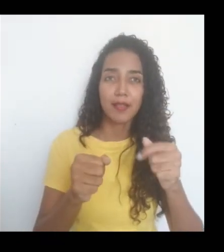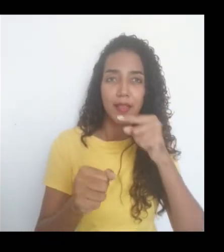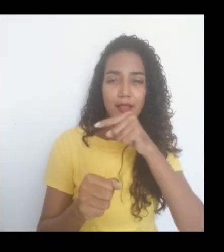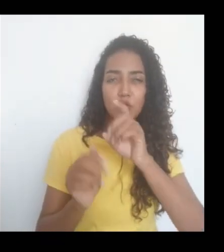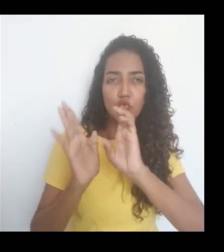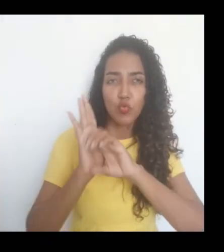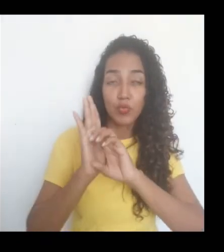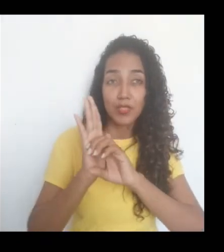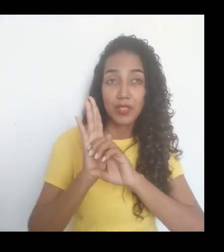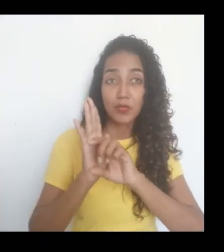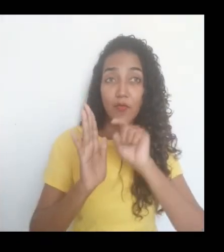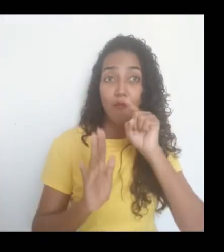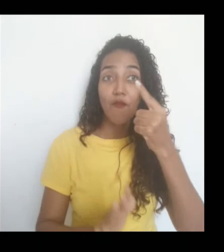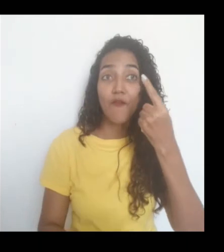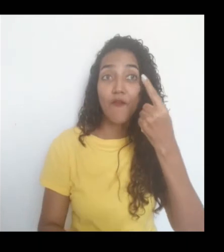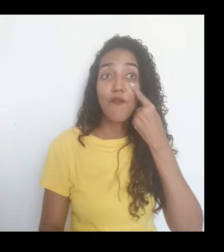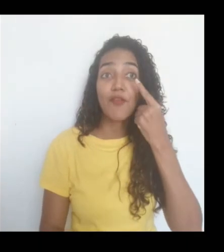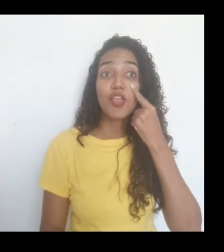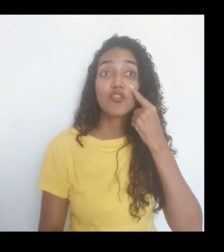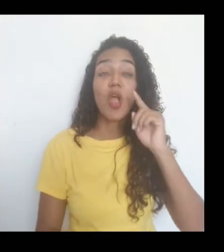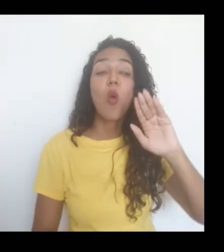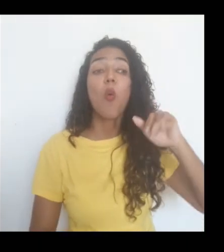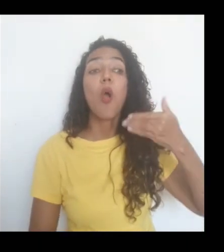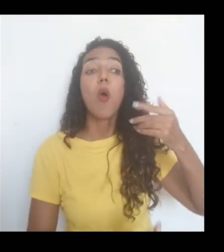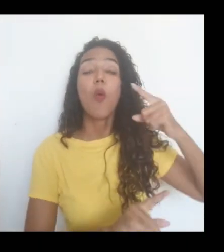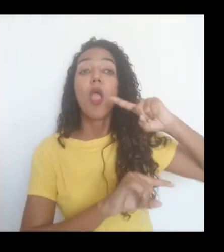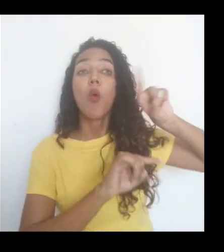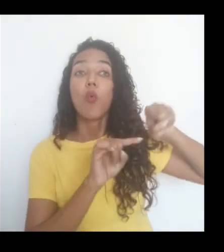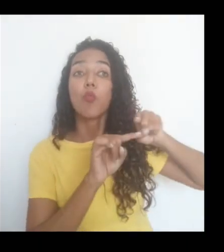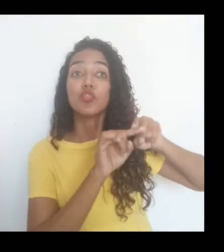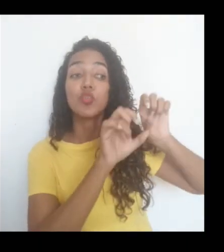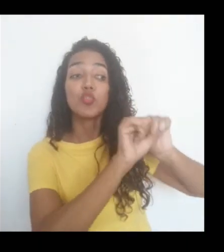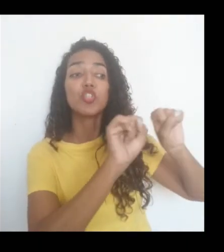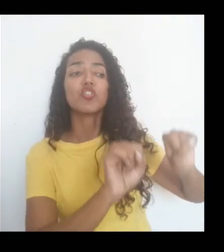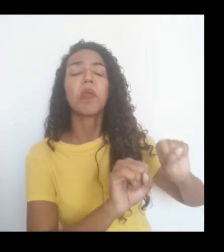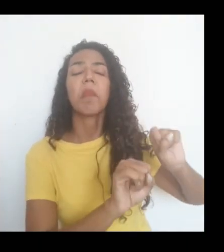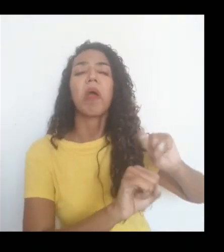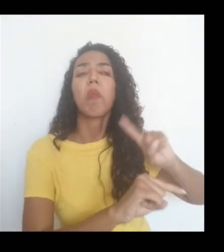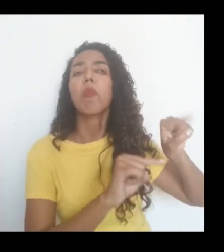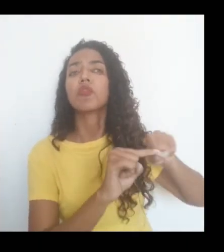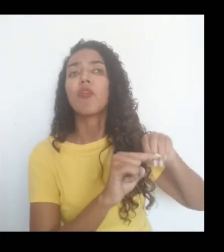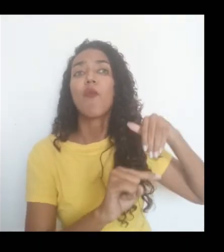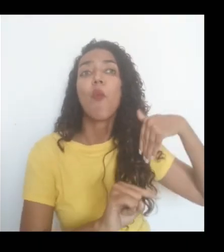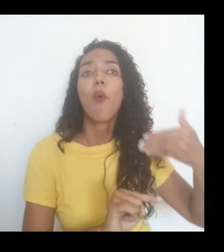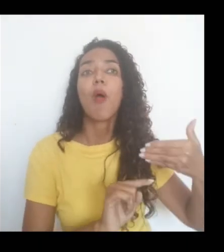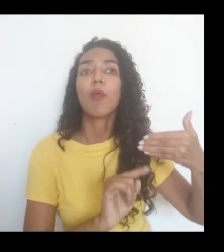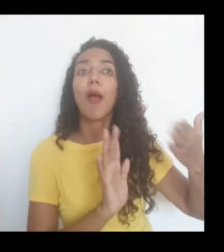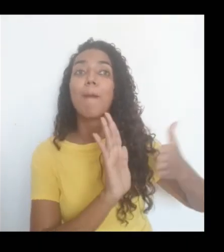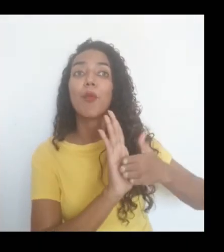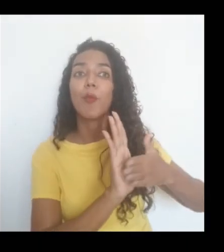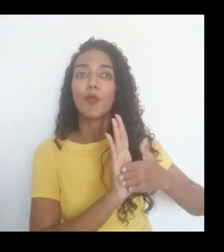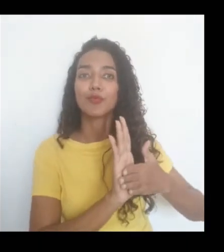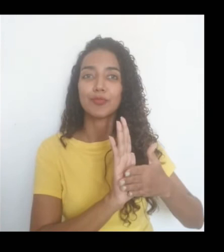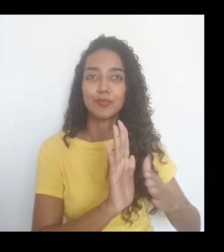sistema. Não é porque o meu sistema tem um objeto, possível objeto,